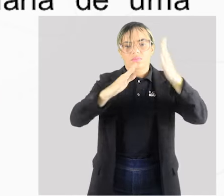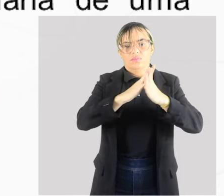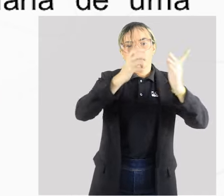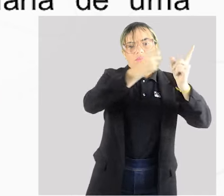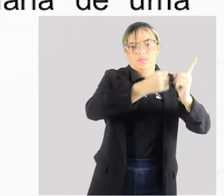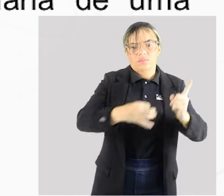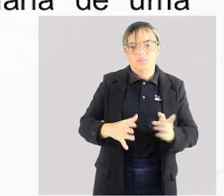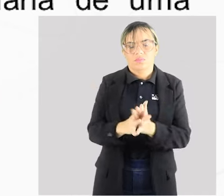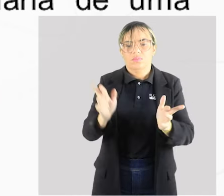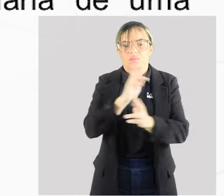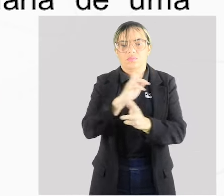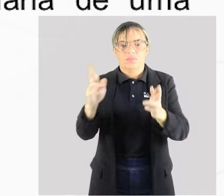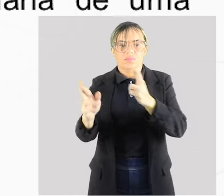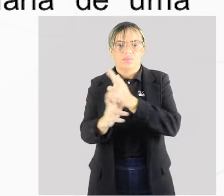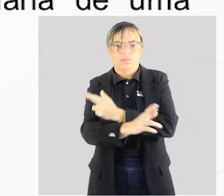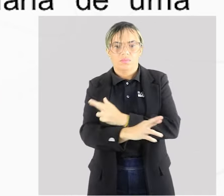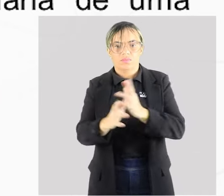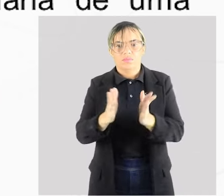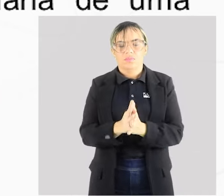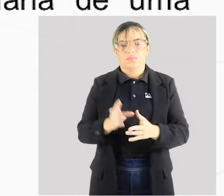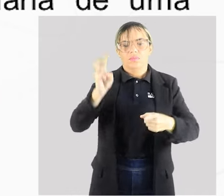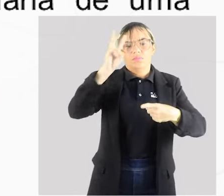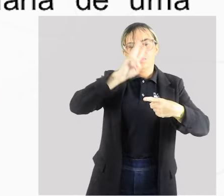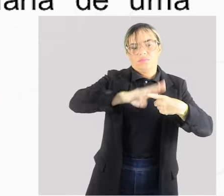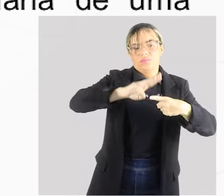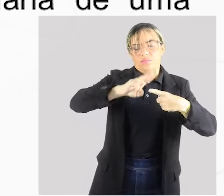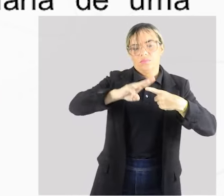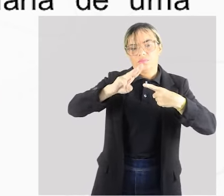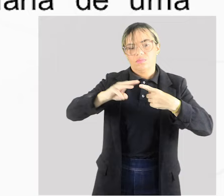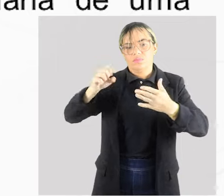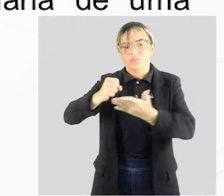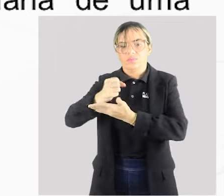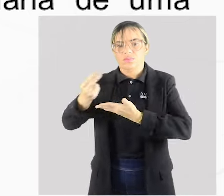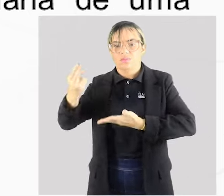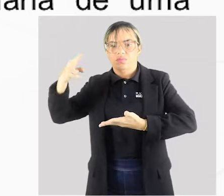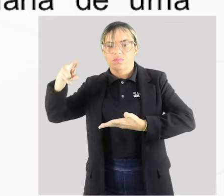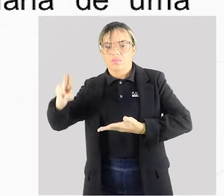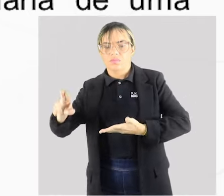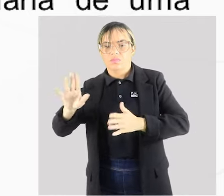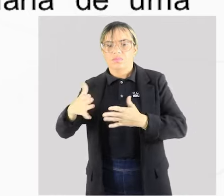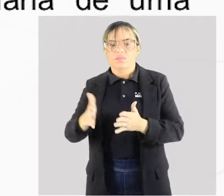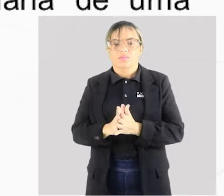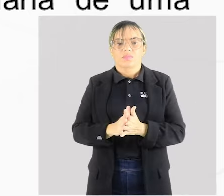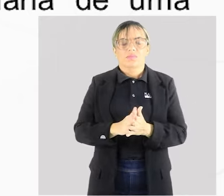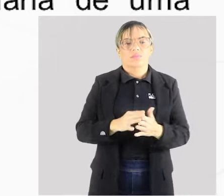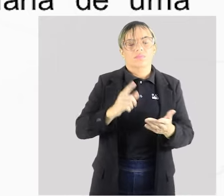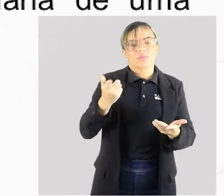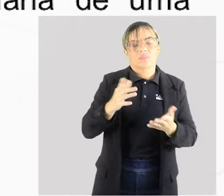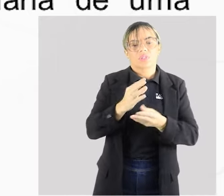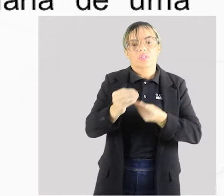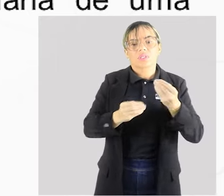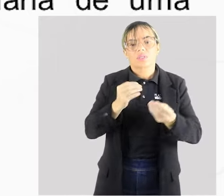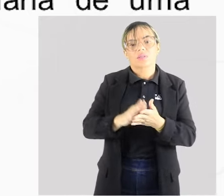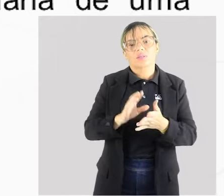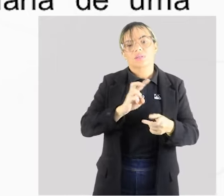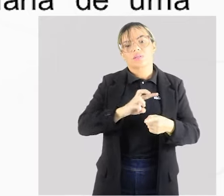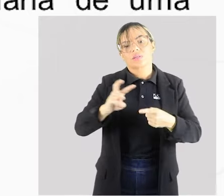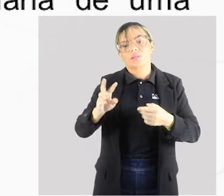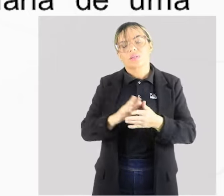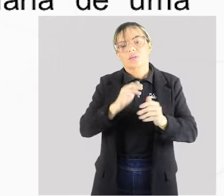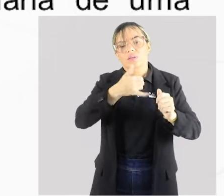genético descreve a relação entre a sequência de bases nitrogenadas e a sequência de